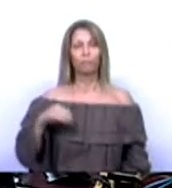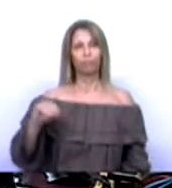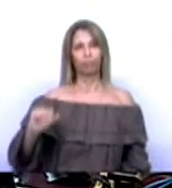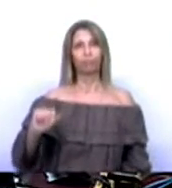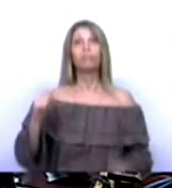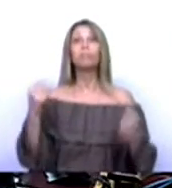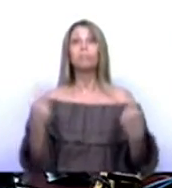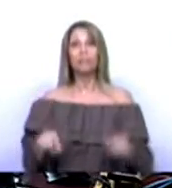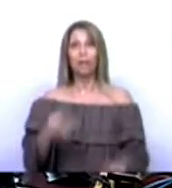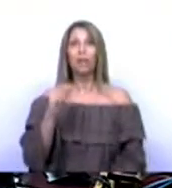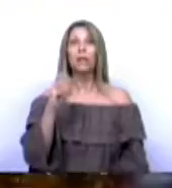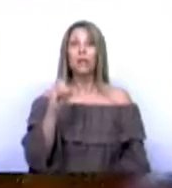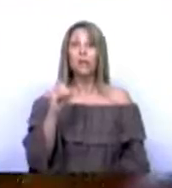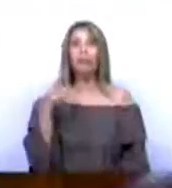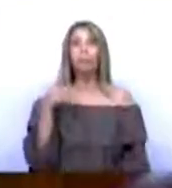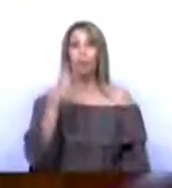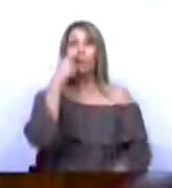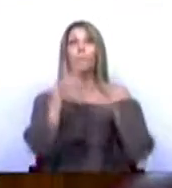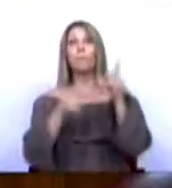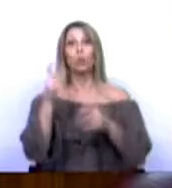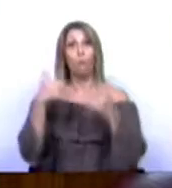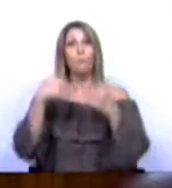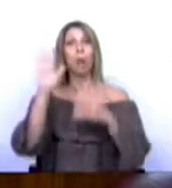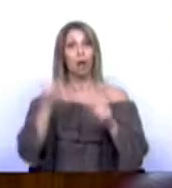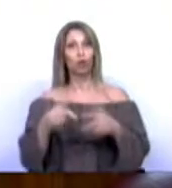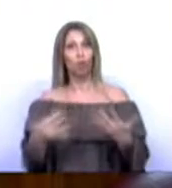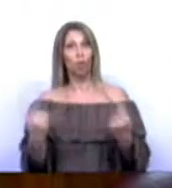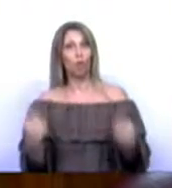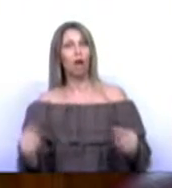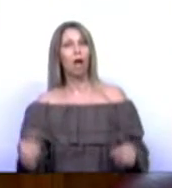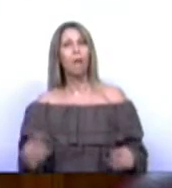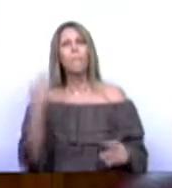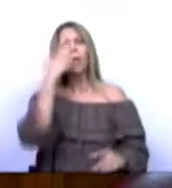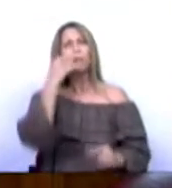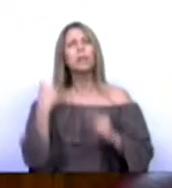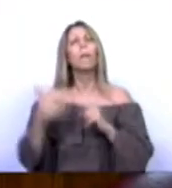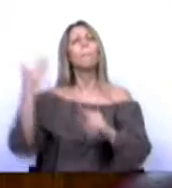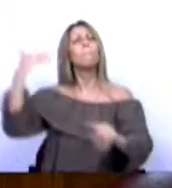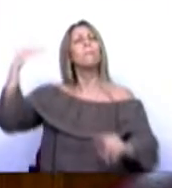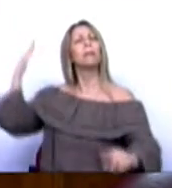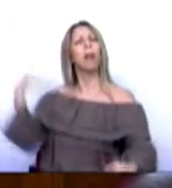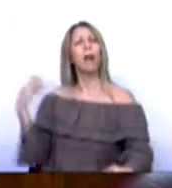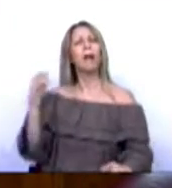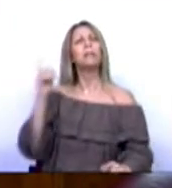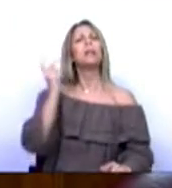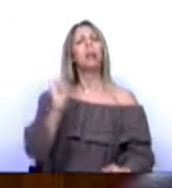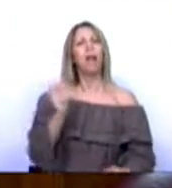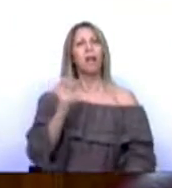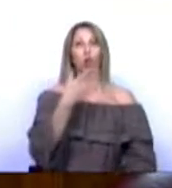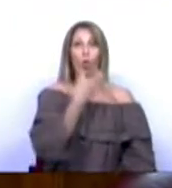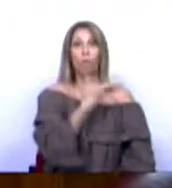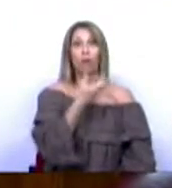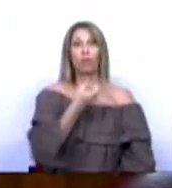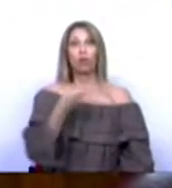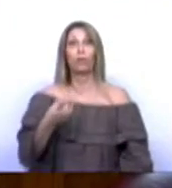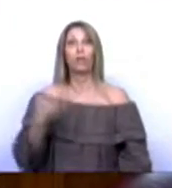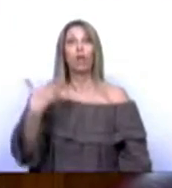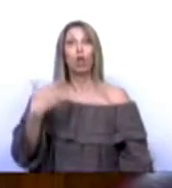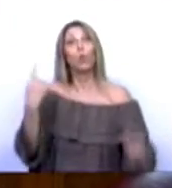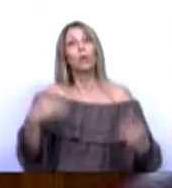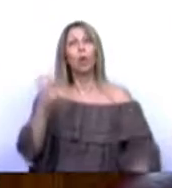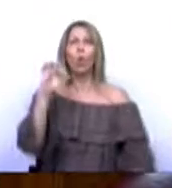mais de 30 mil habitantes, mas se recuarmos há 30 anos, por exemplo, em 1991, tinha cerca de 8